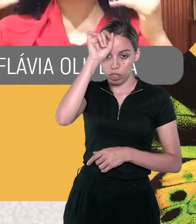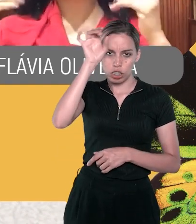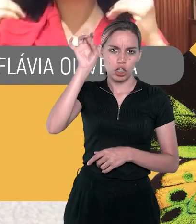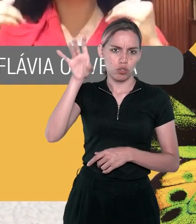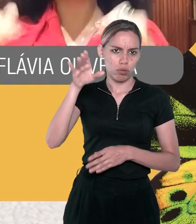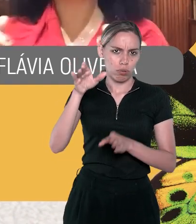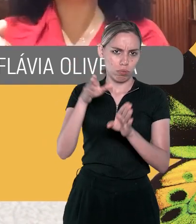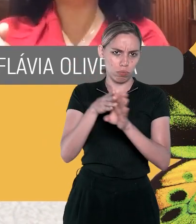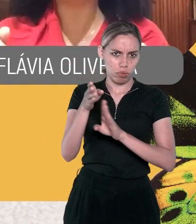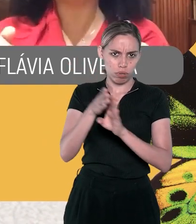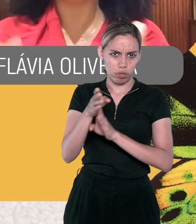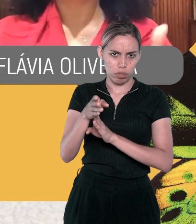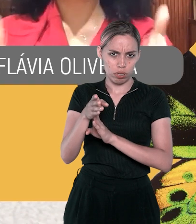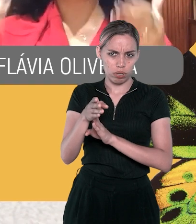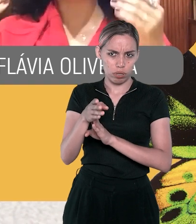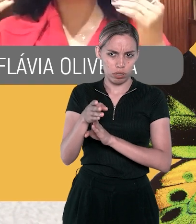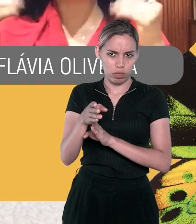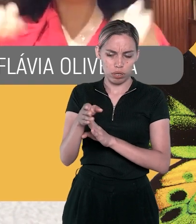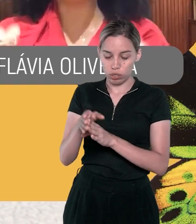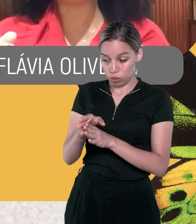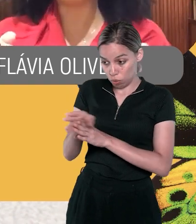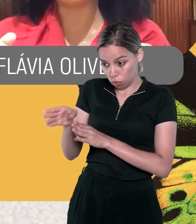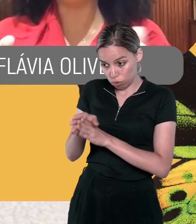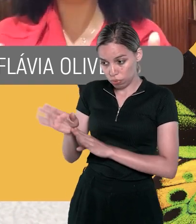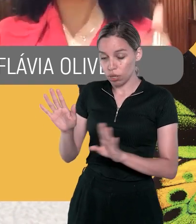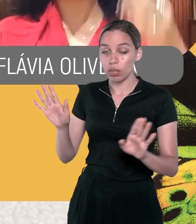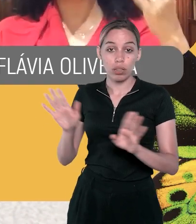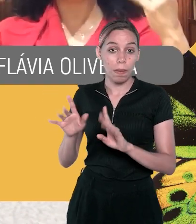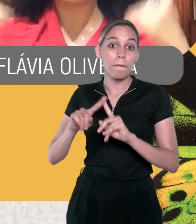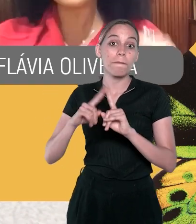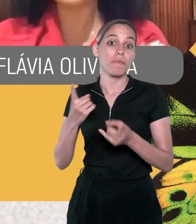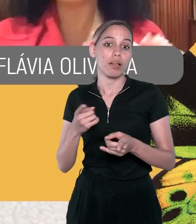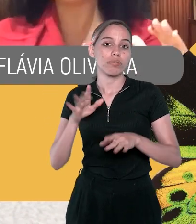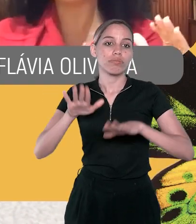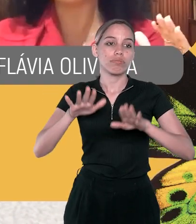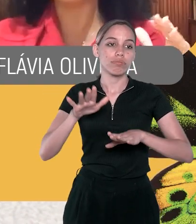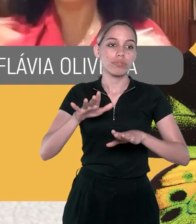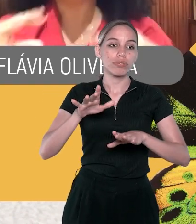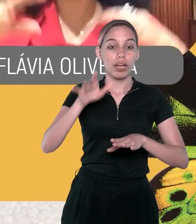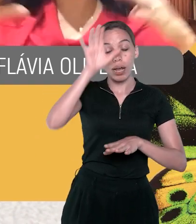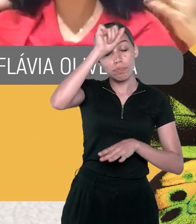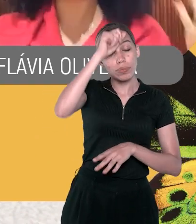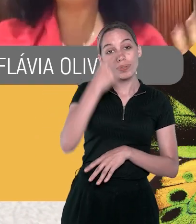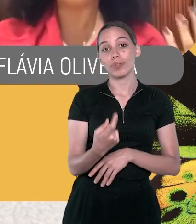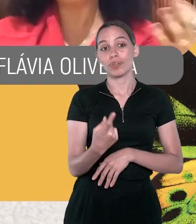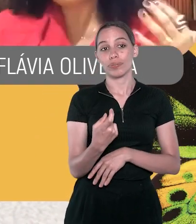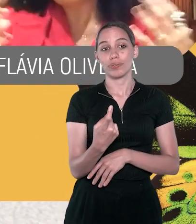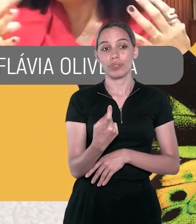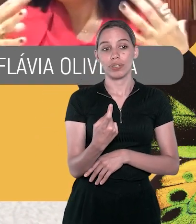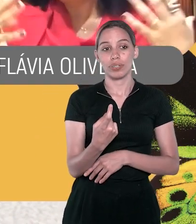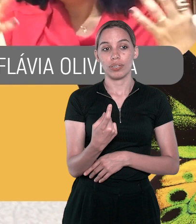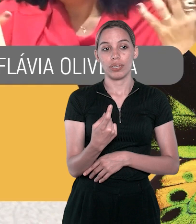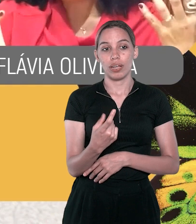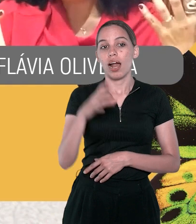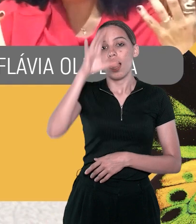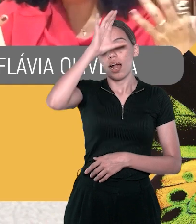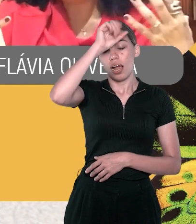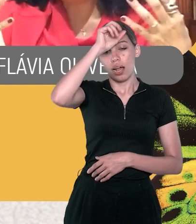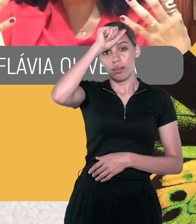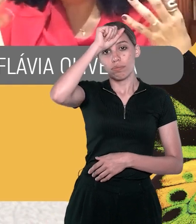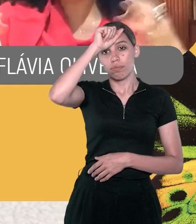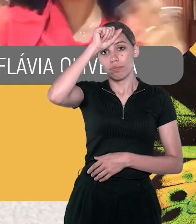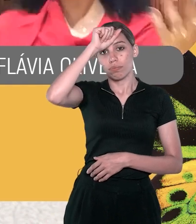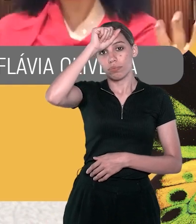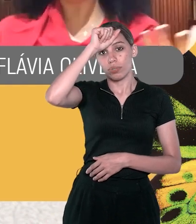E depois, que nem língua, né? Depois você esquece que aprendeu e depois você esquece que esqueceu. Então,